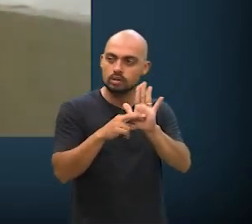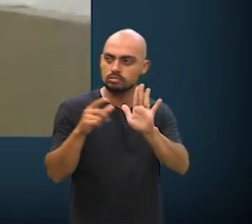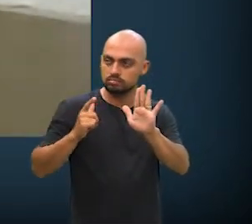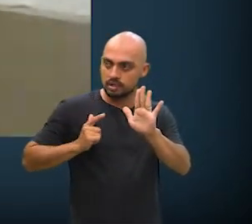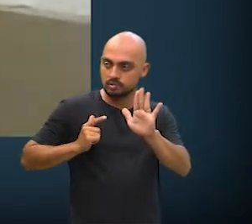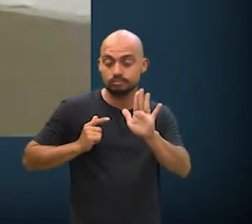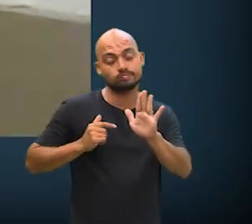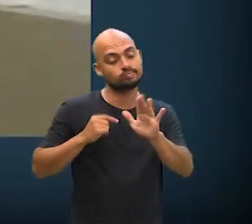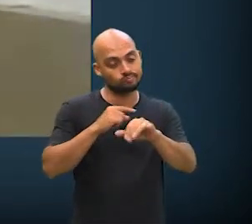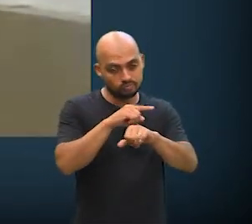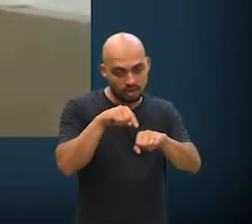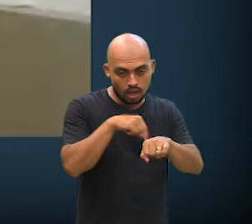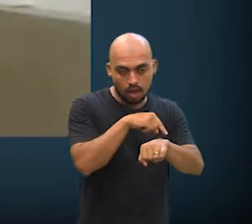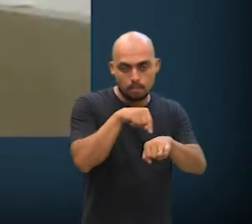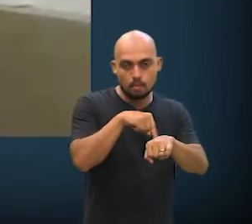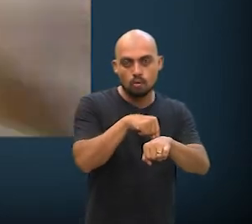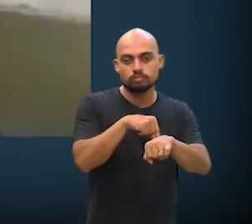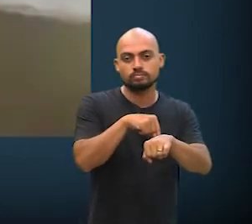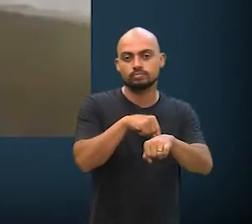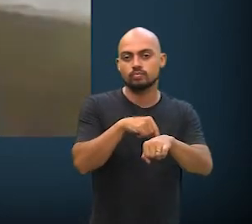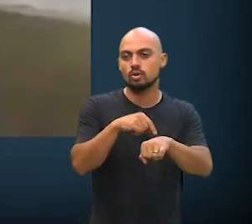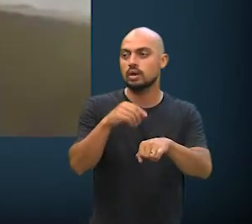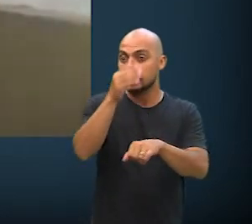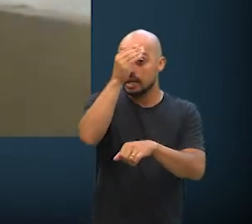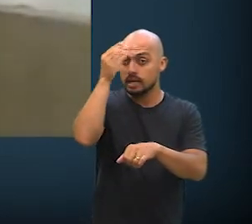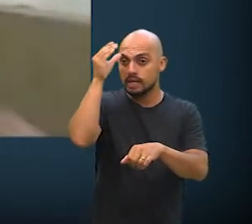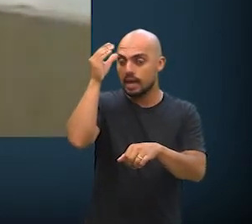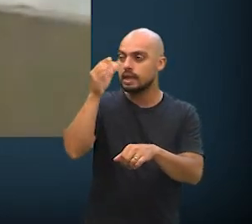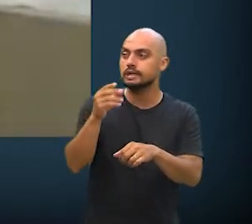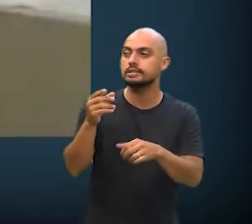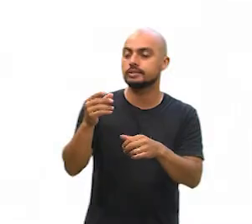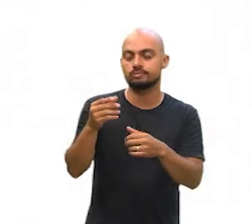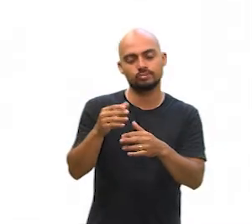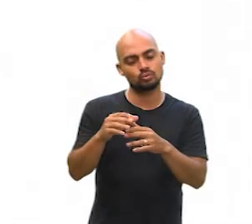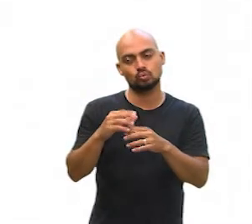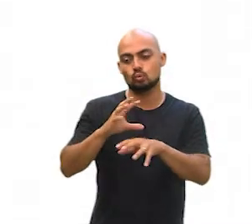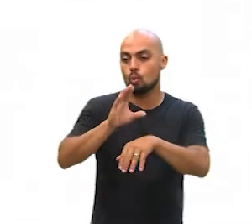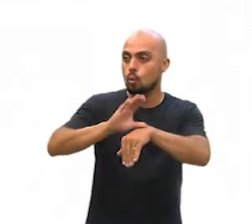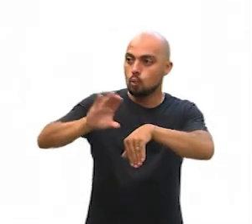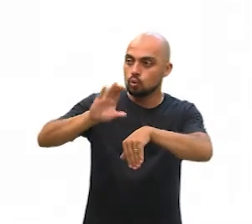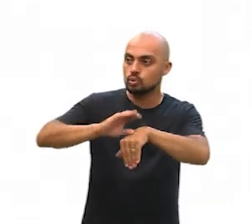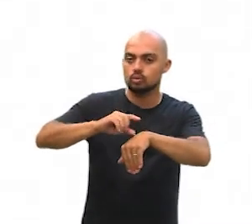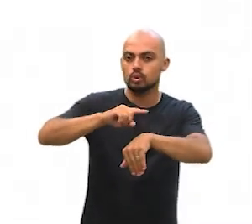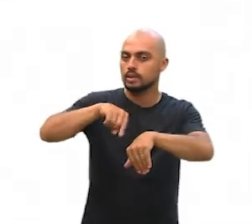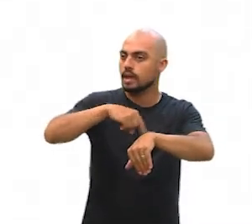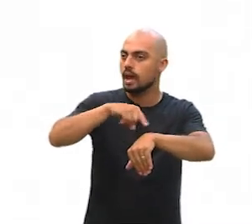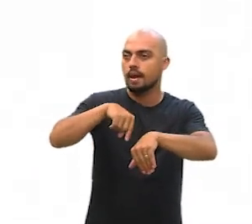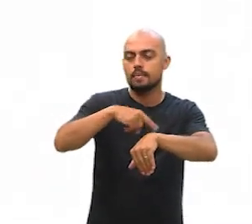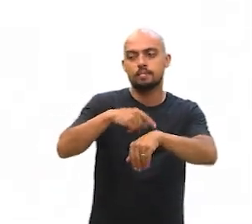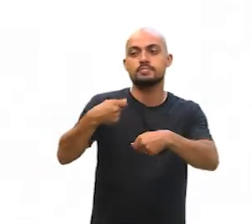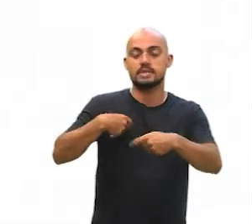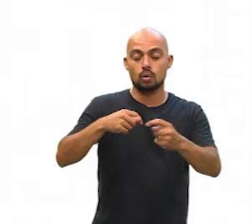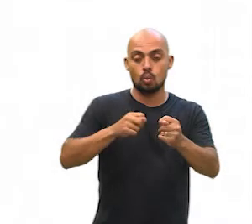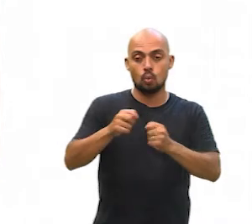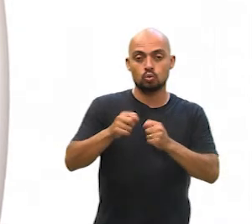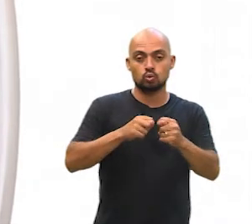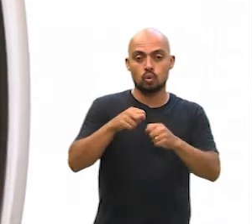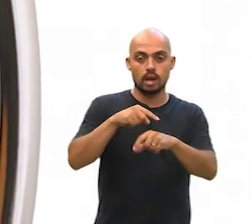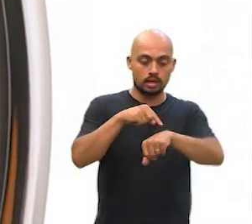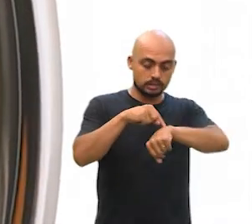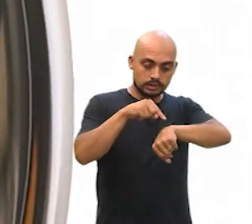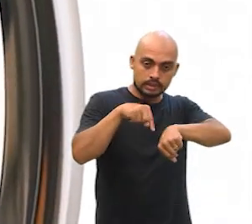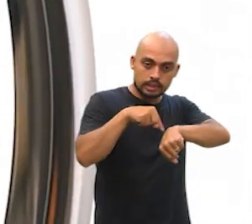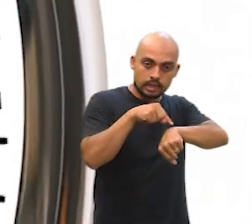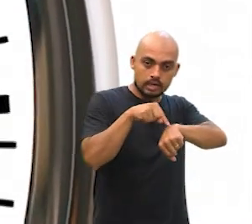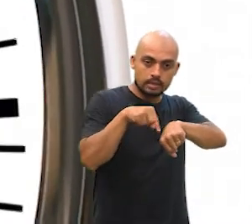cliente? Demanda tempo. Tem que fazer um curso, um treinamento? Demanda tempo. Então, essa gestão de